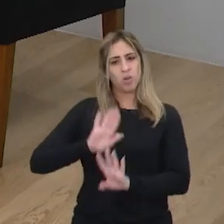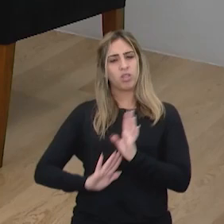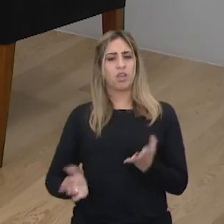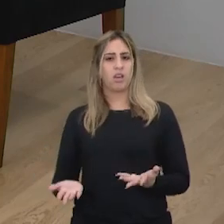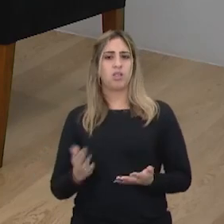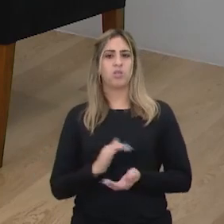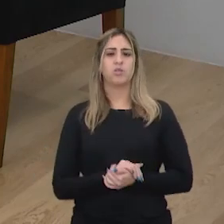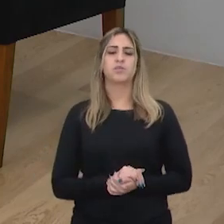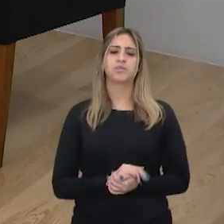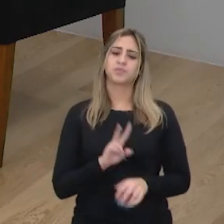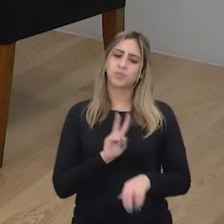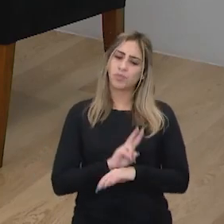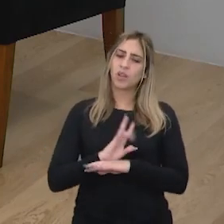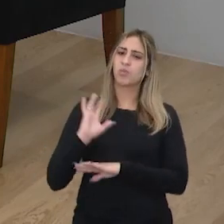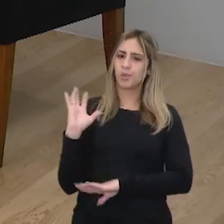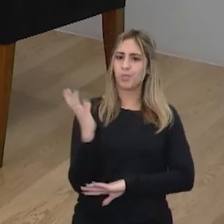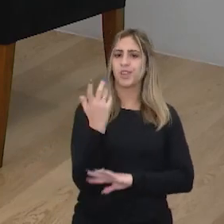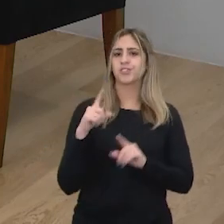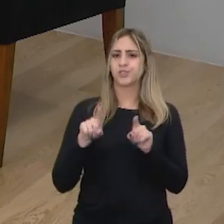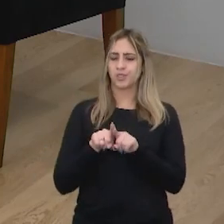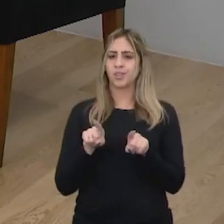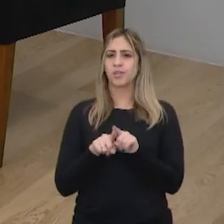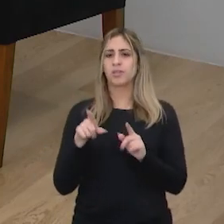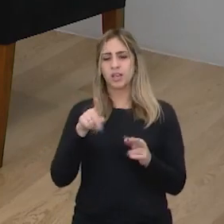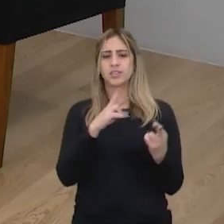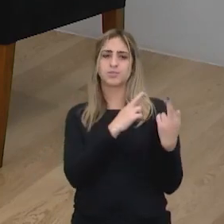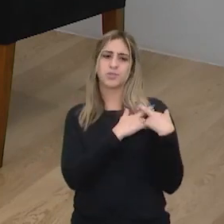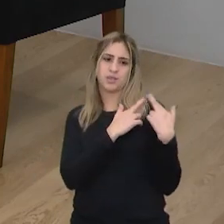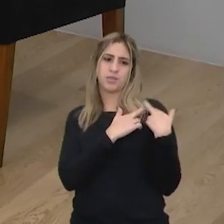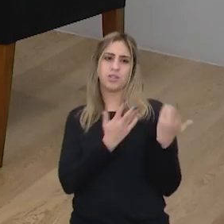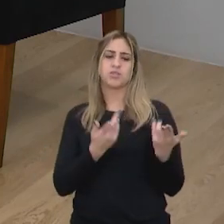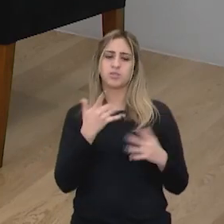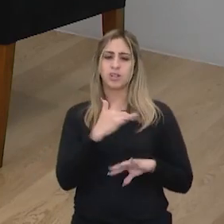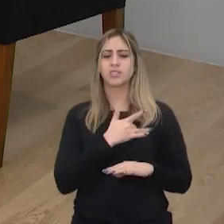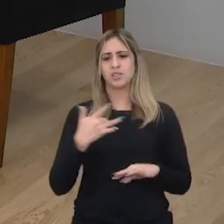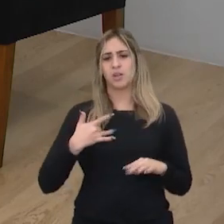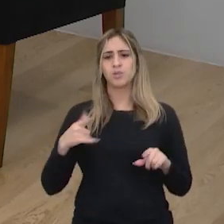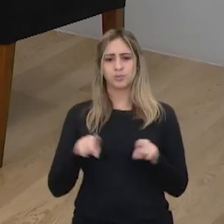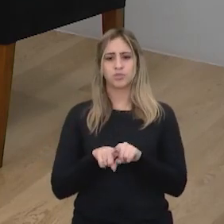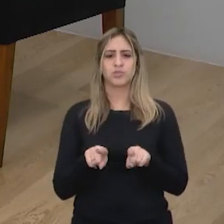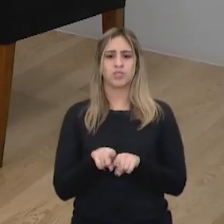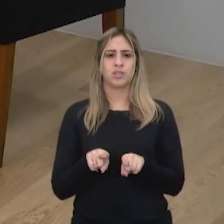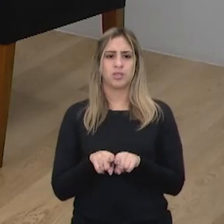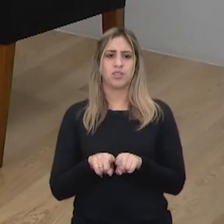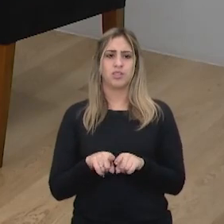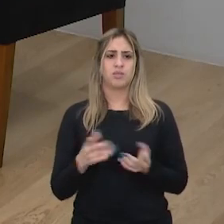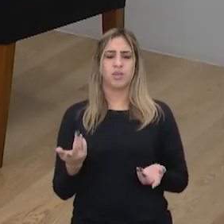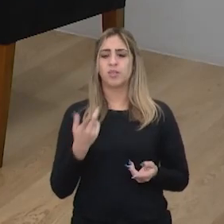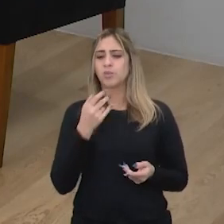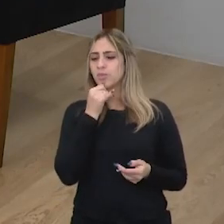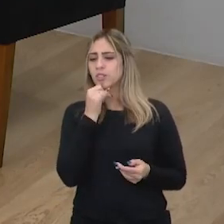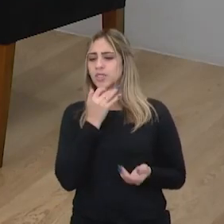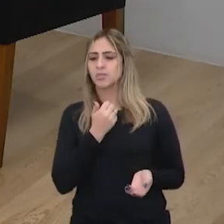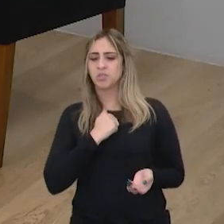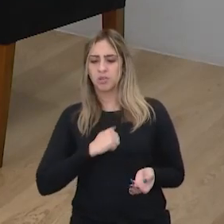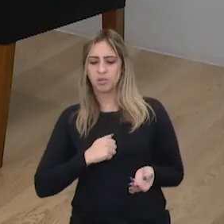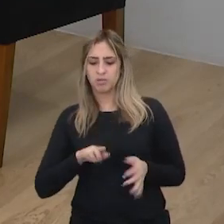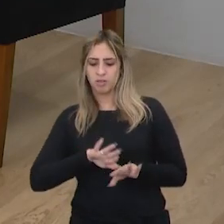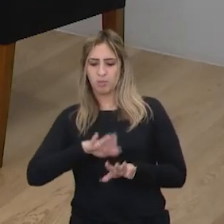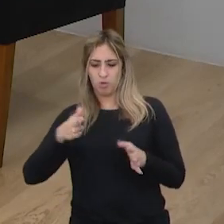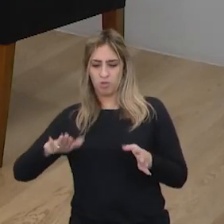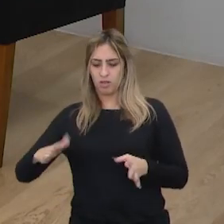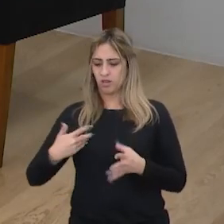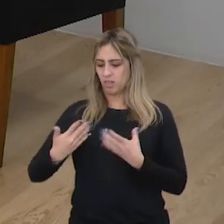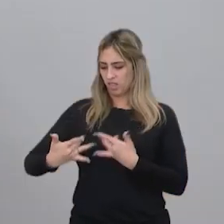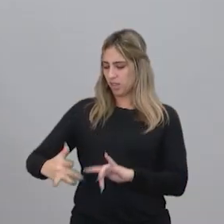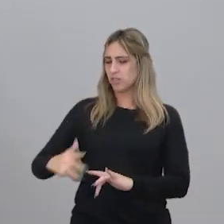é a gente cuidar do meio ambiente, então essa responsabilidade. Até pela sua saúde, né? O meio ambiente, que é muito importante, mas também porque se